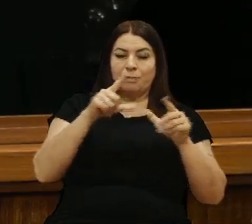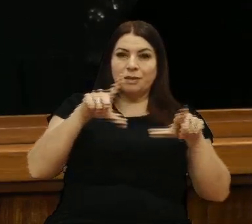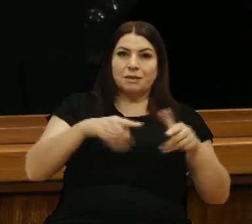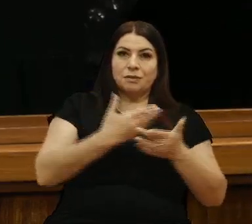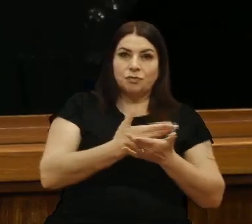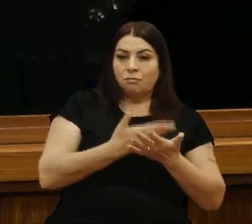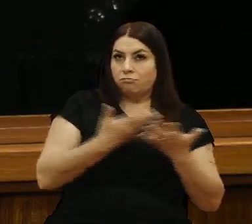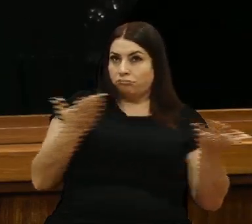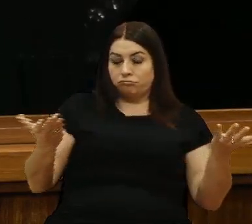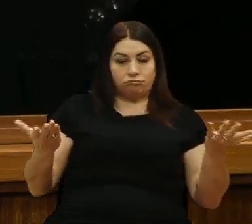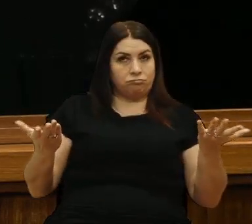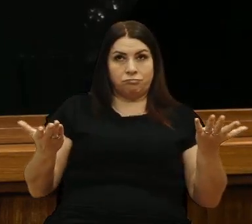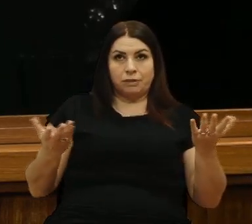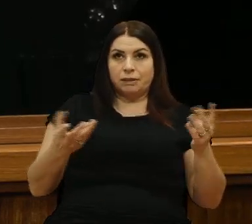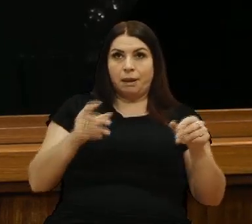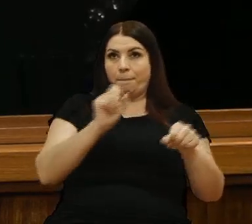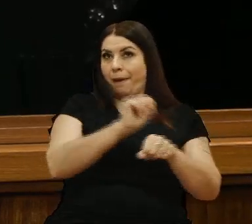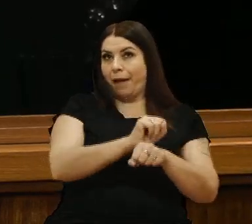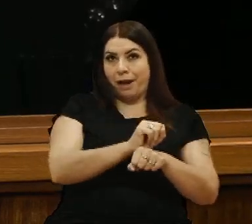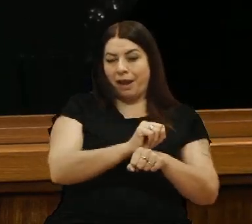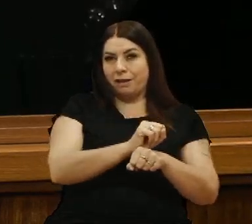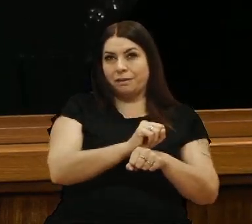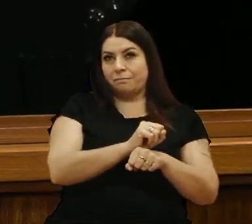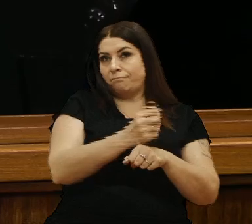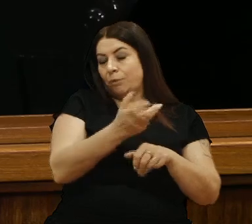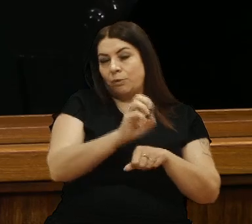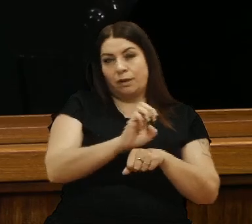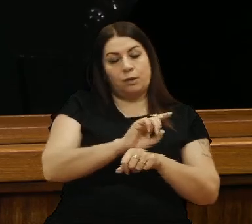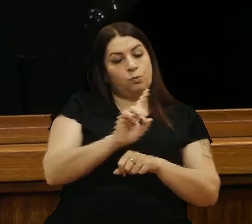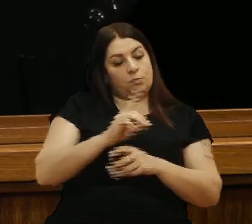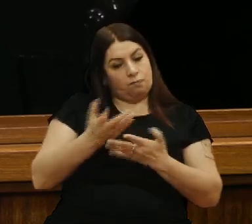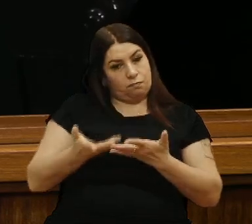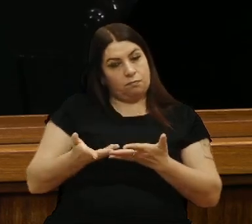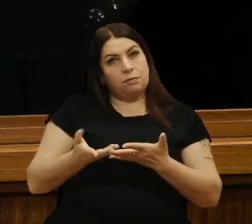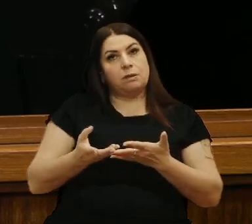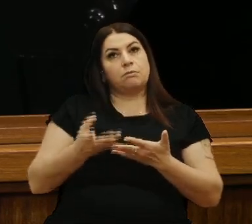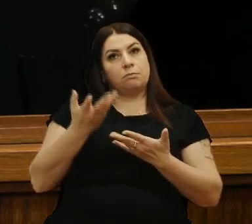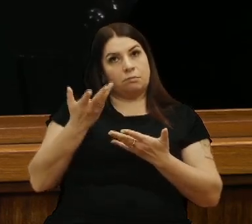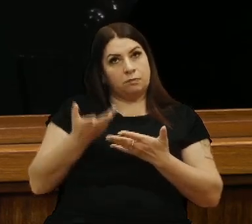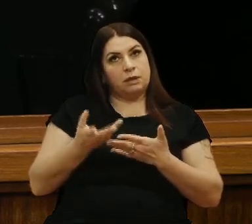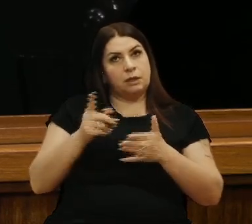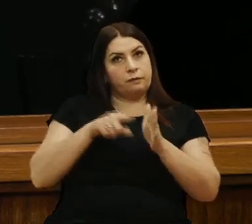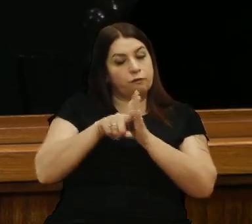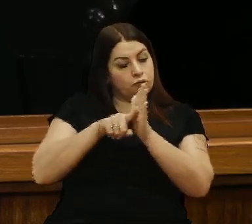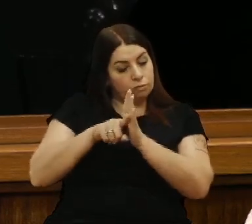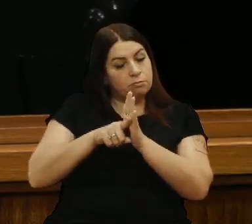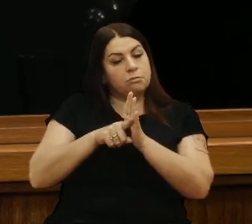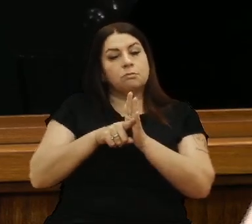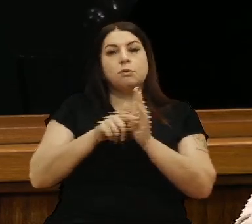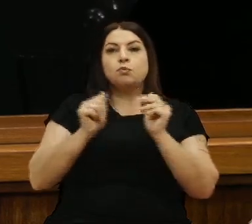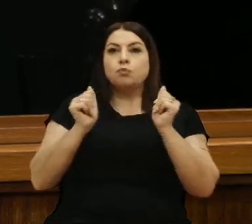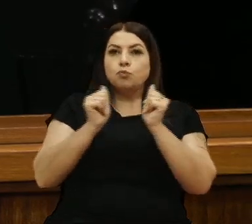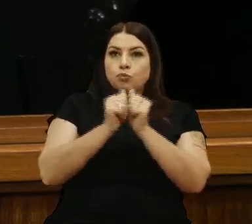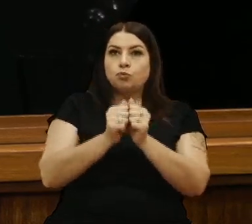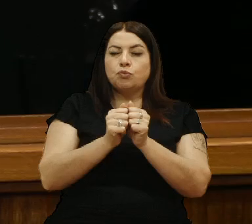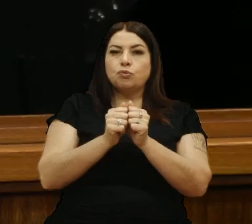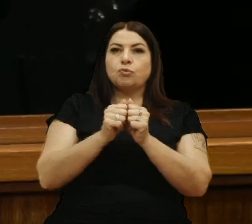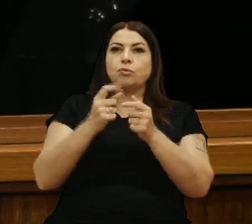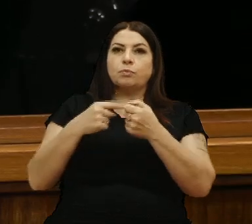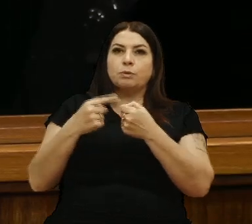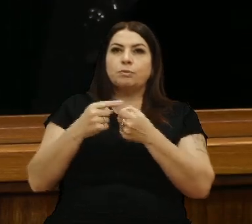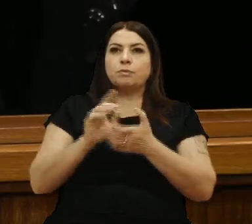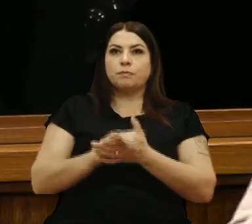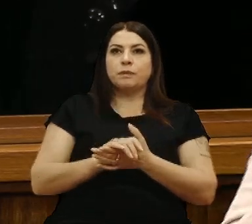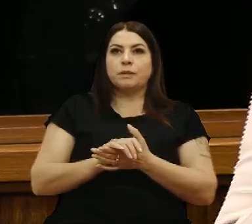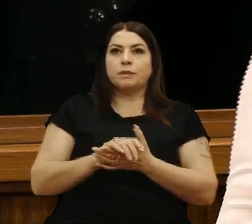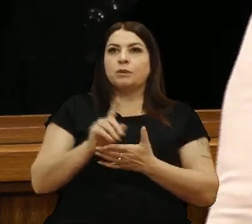aula que está interditada pelo Estado? Não. Tem que investigar e tem que ser junto com o município.